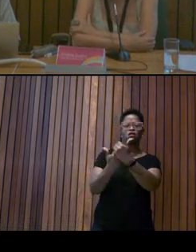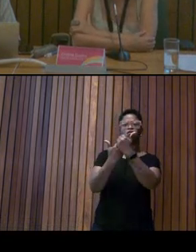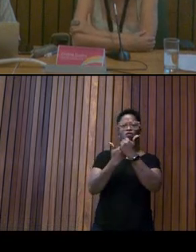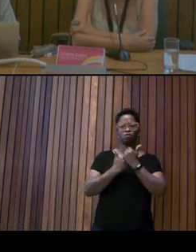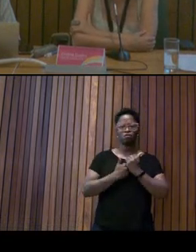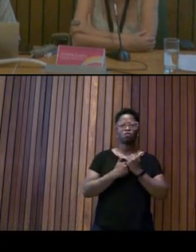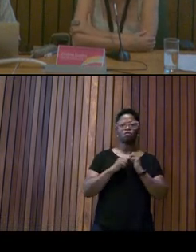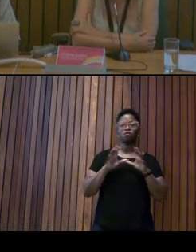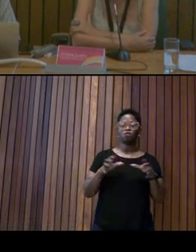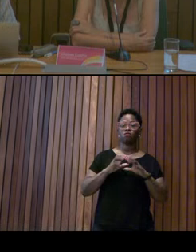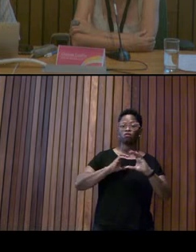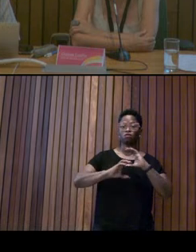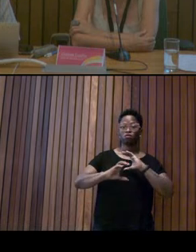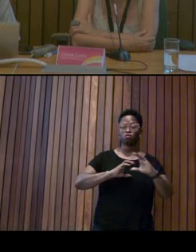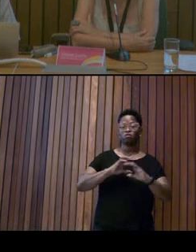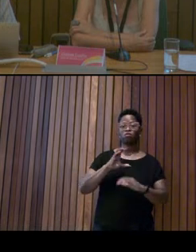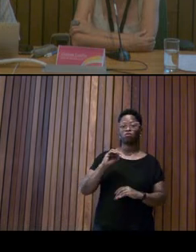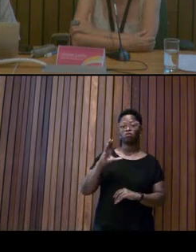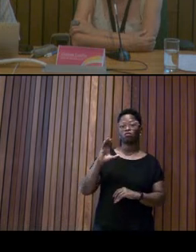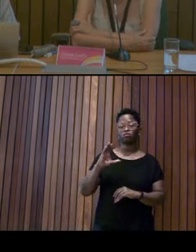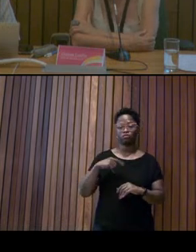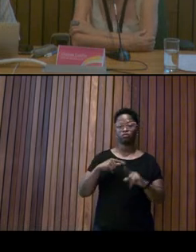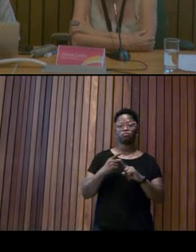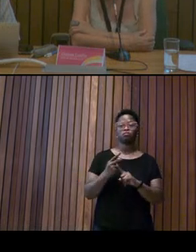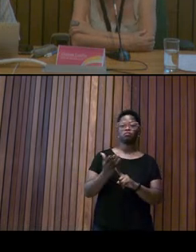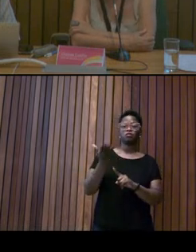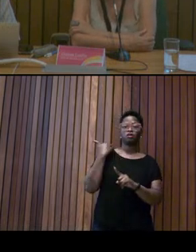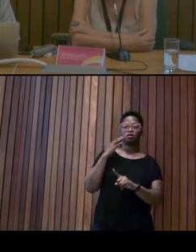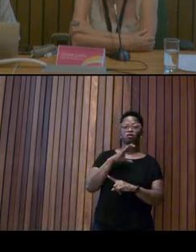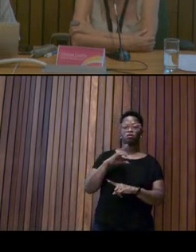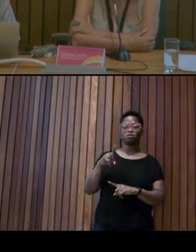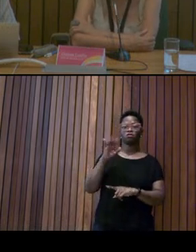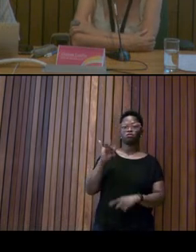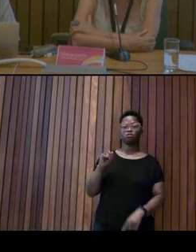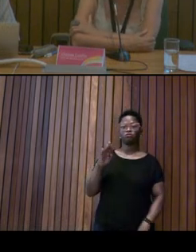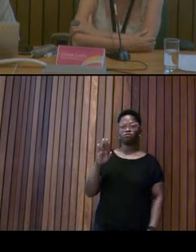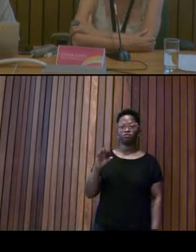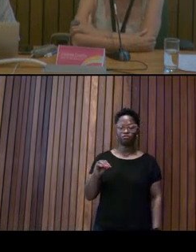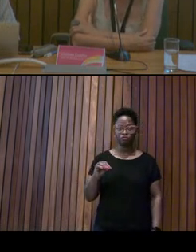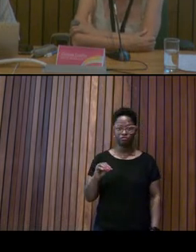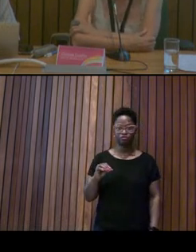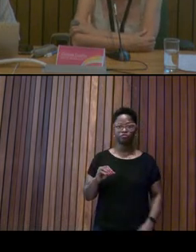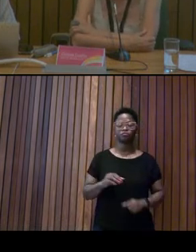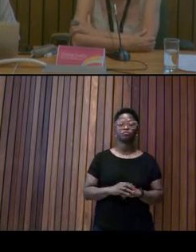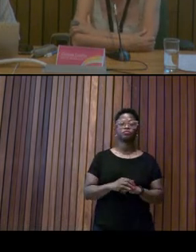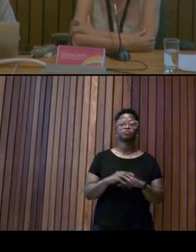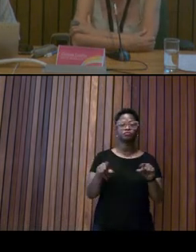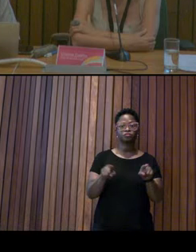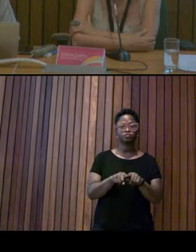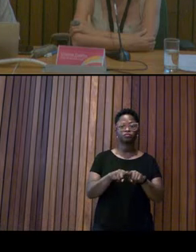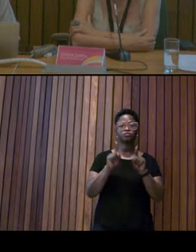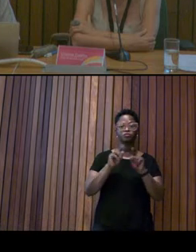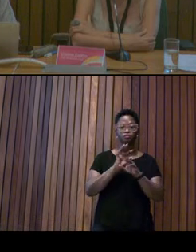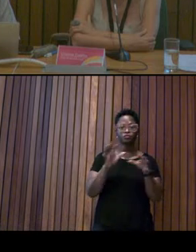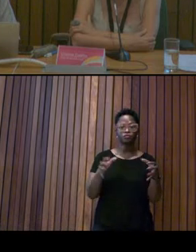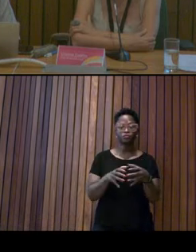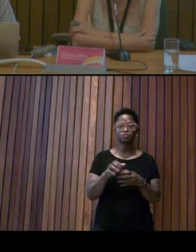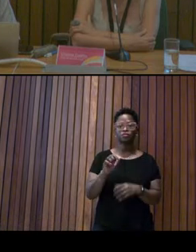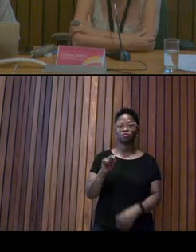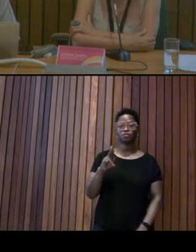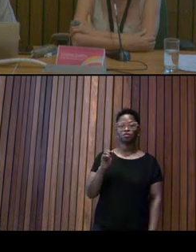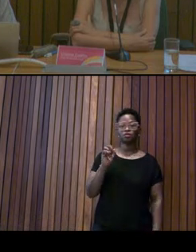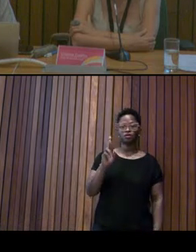de comunicação da Casa de Oswaldo Cruz, na época coordenada pelo Fábio Iglesias, com a equipe do Glauber,